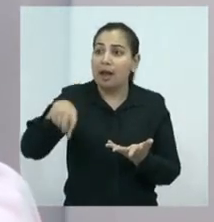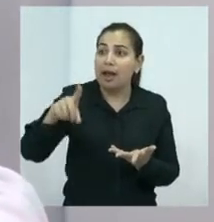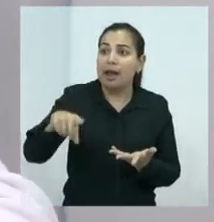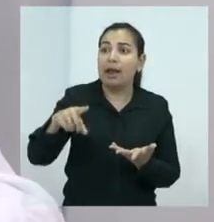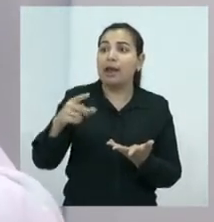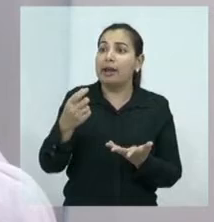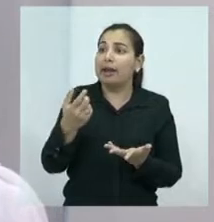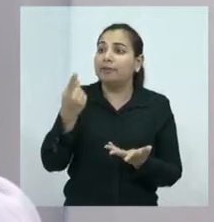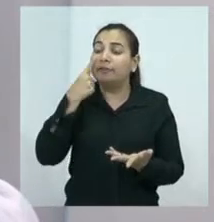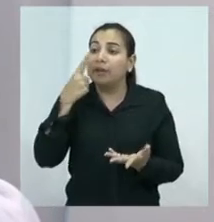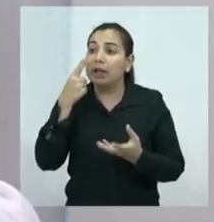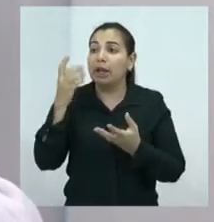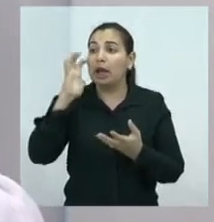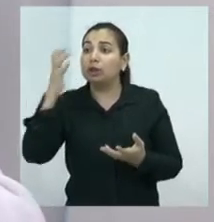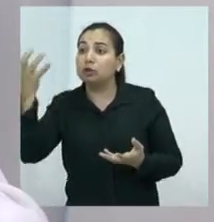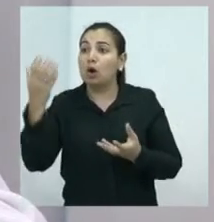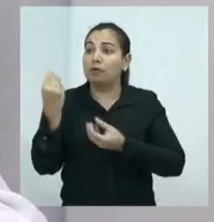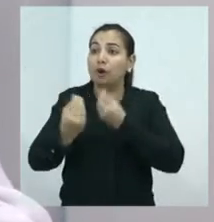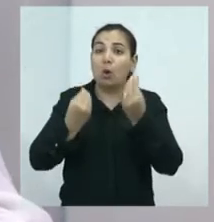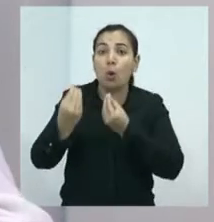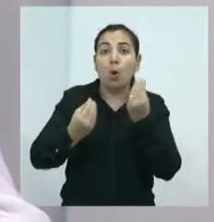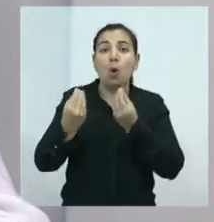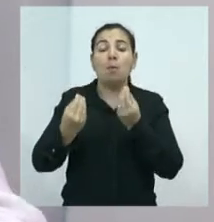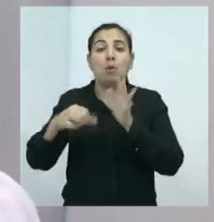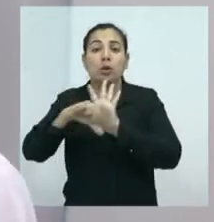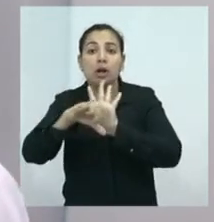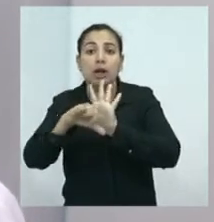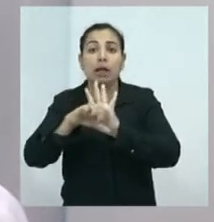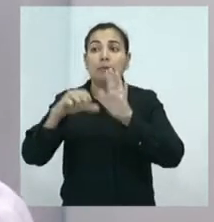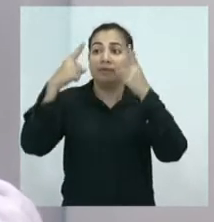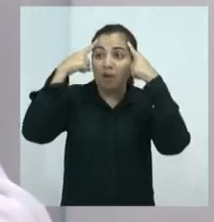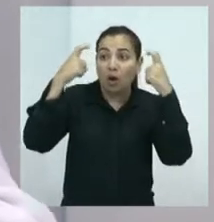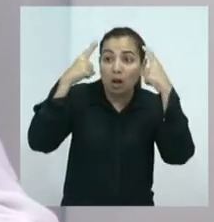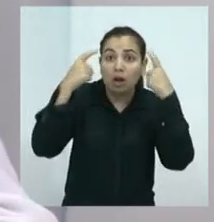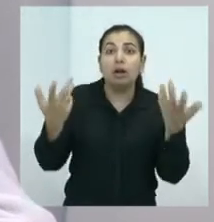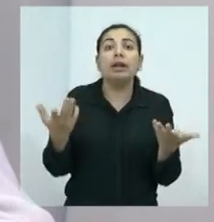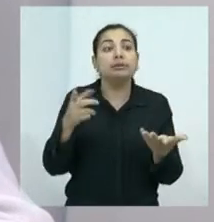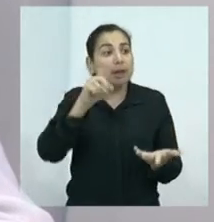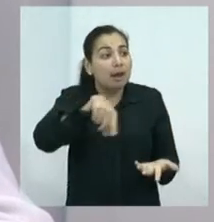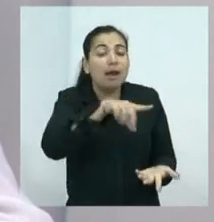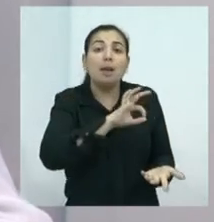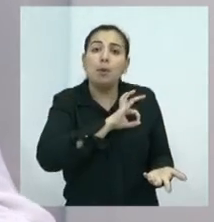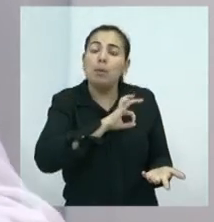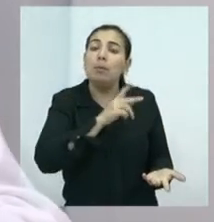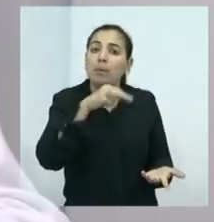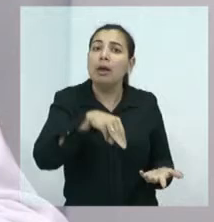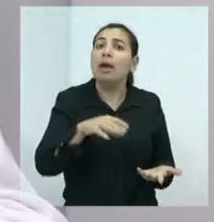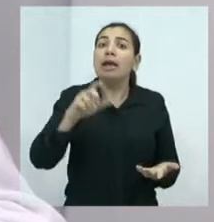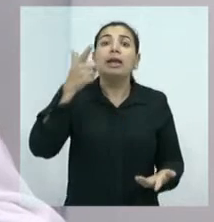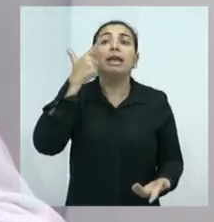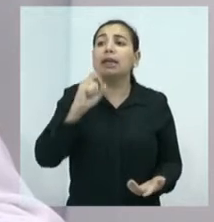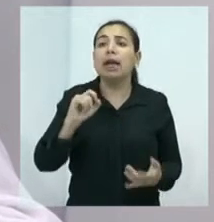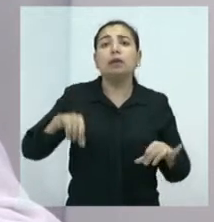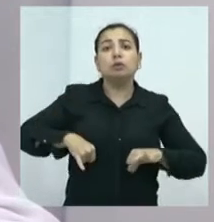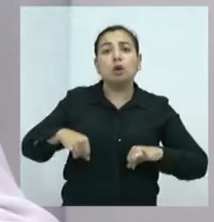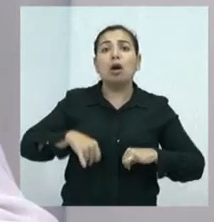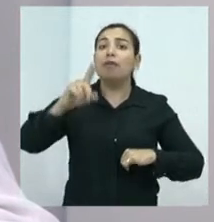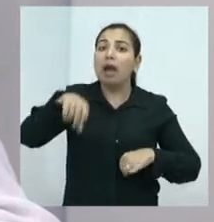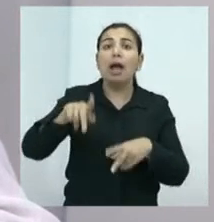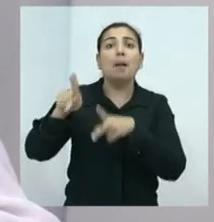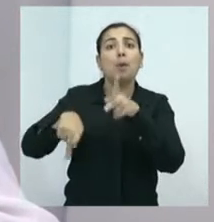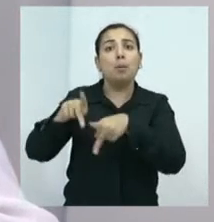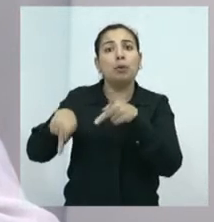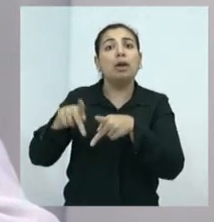as abordagens que a gente tem no dia a dia, que grande parte dessa população é a população negra. Então, a população negra se